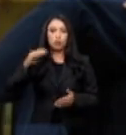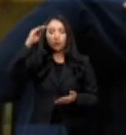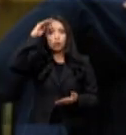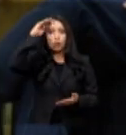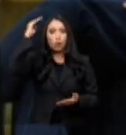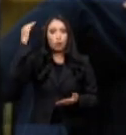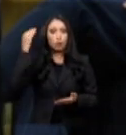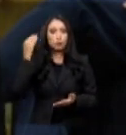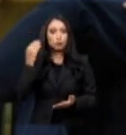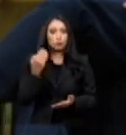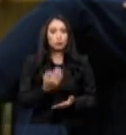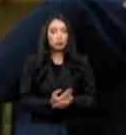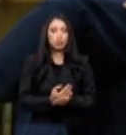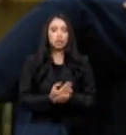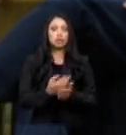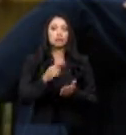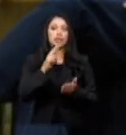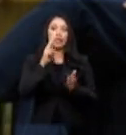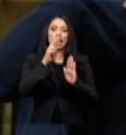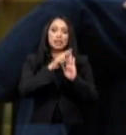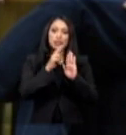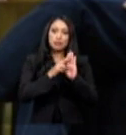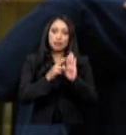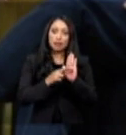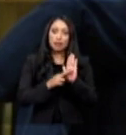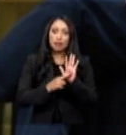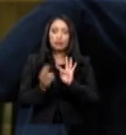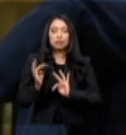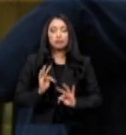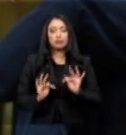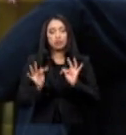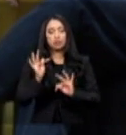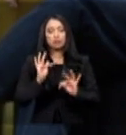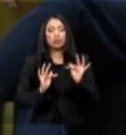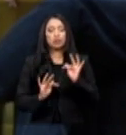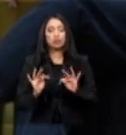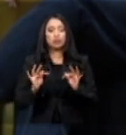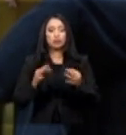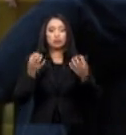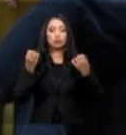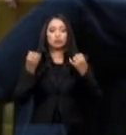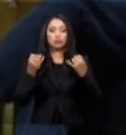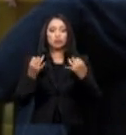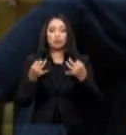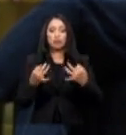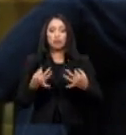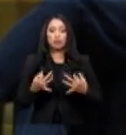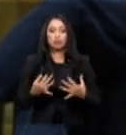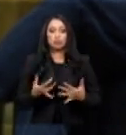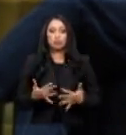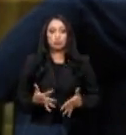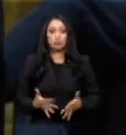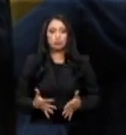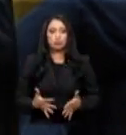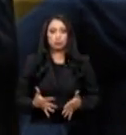obedecer-se estritamente os critérios técnicos aos quais me referi, valores justos, limites e critérios